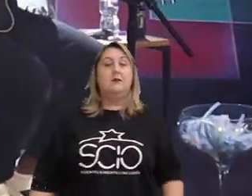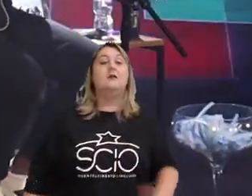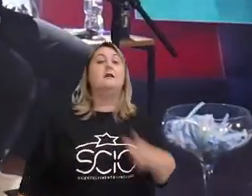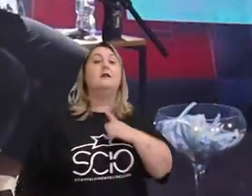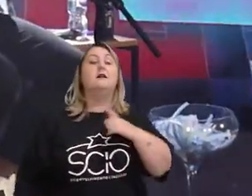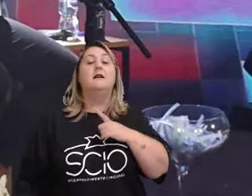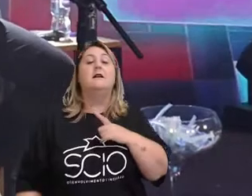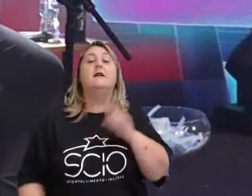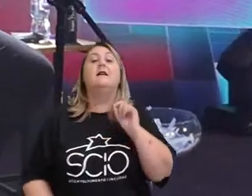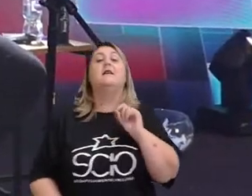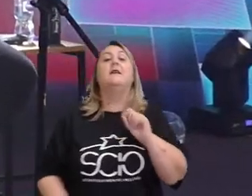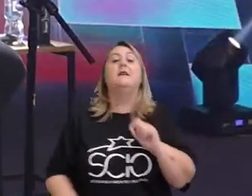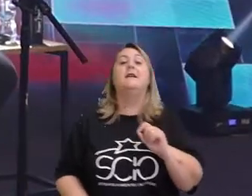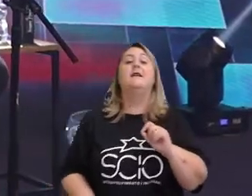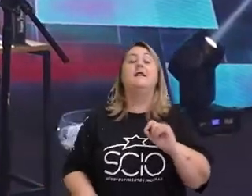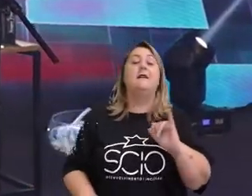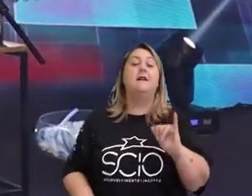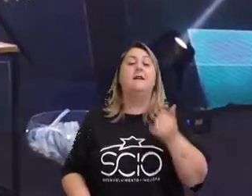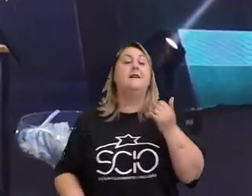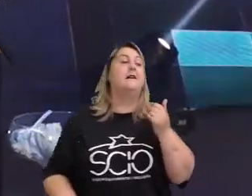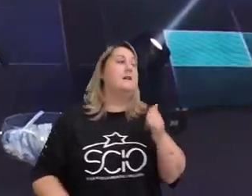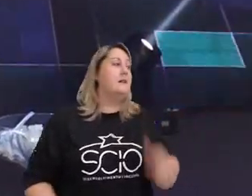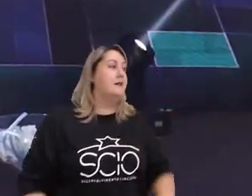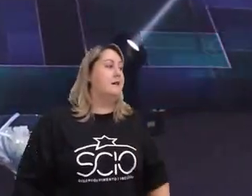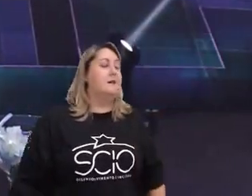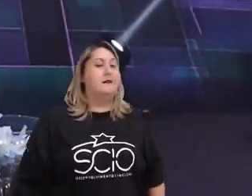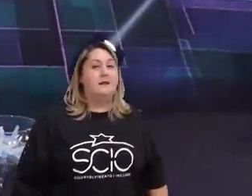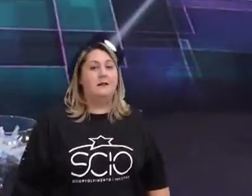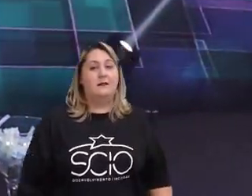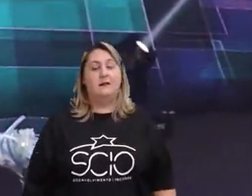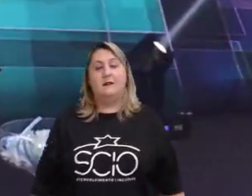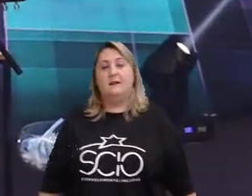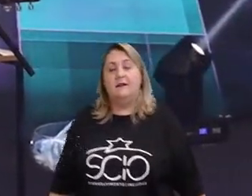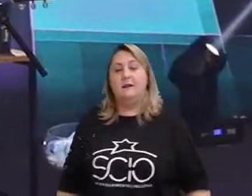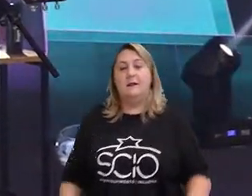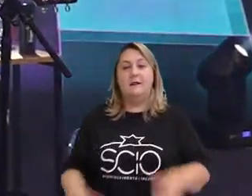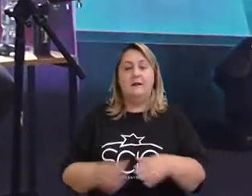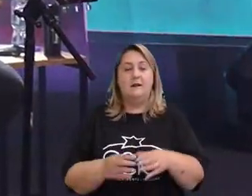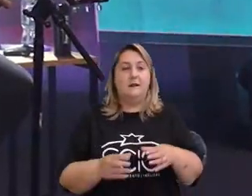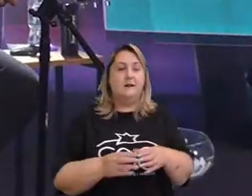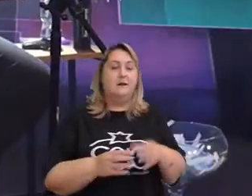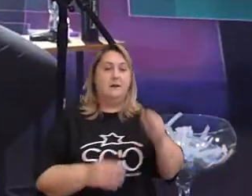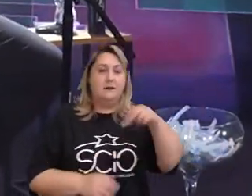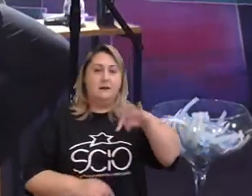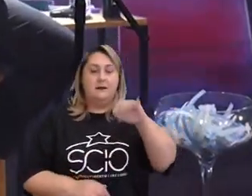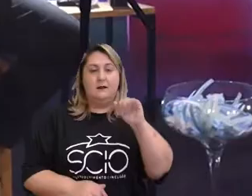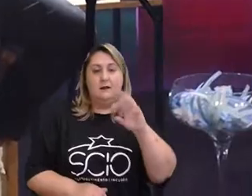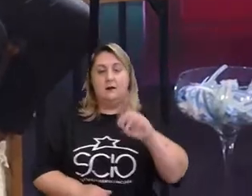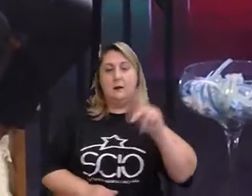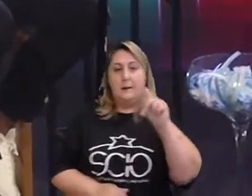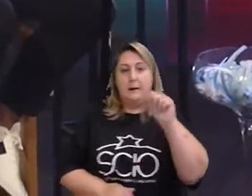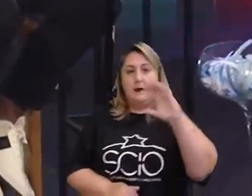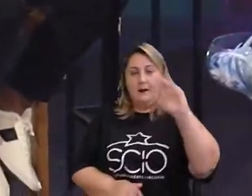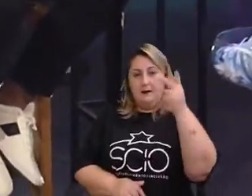Mandando a letra aí, tô vendo vocês. A Gláucia Gomes, Antônio Carlos, Fernanda